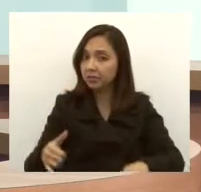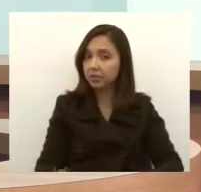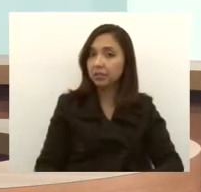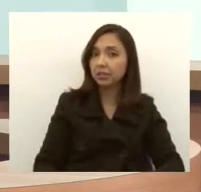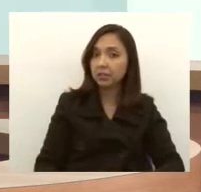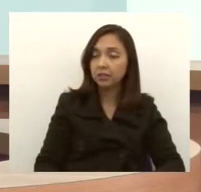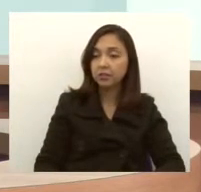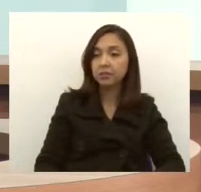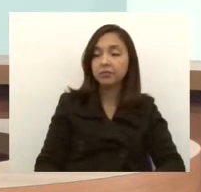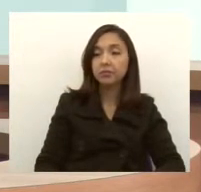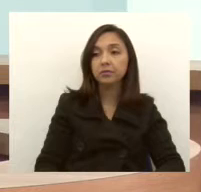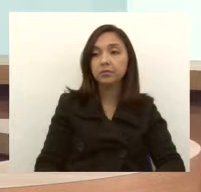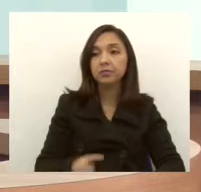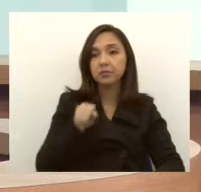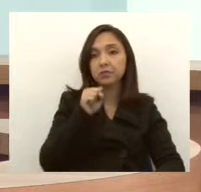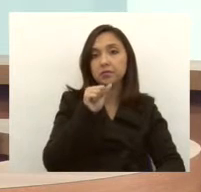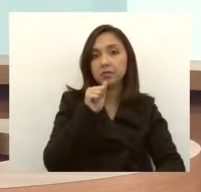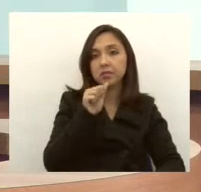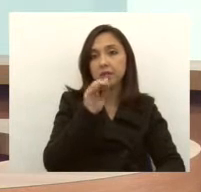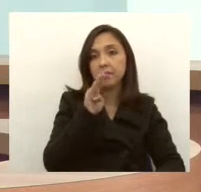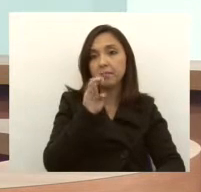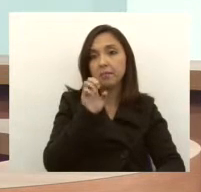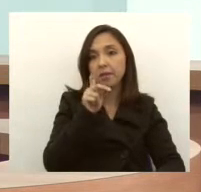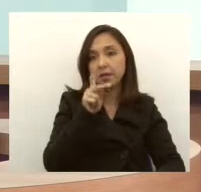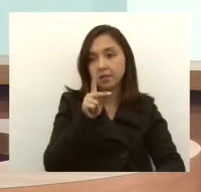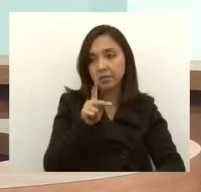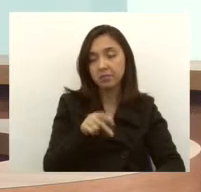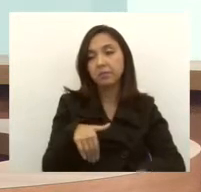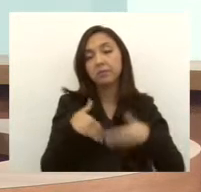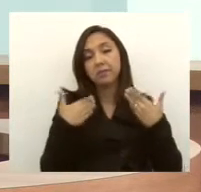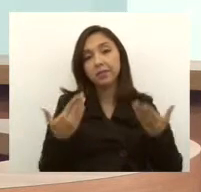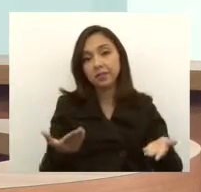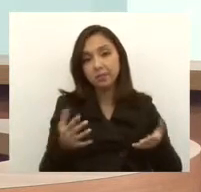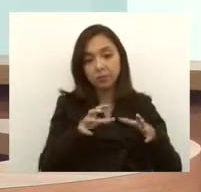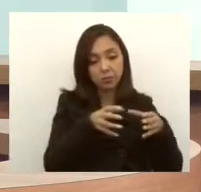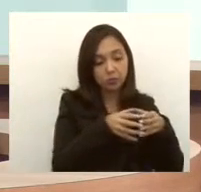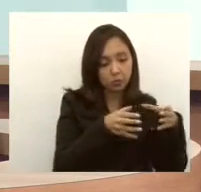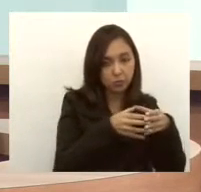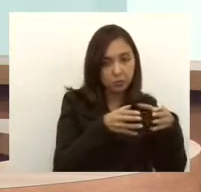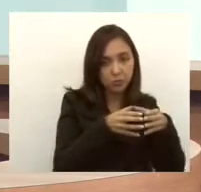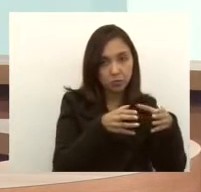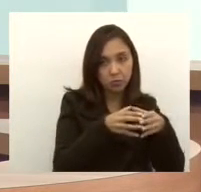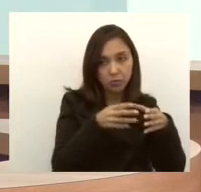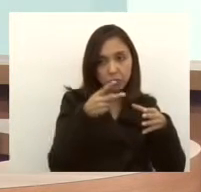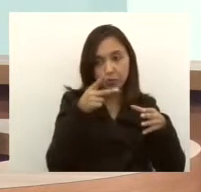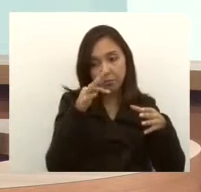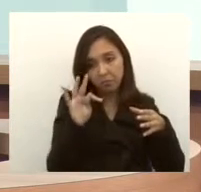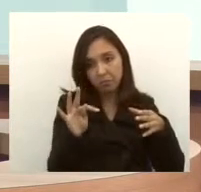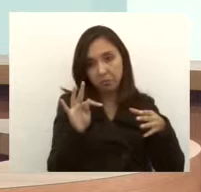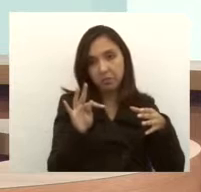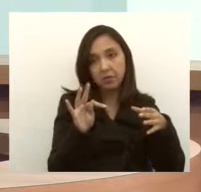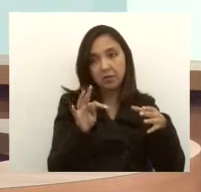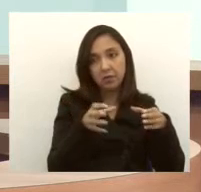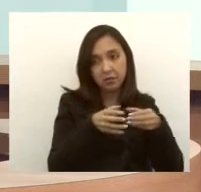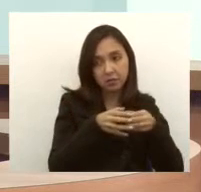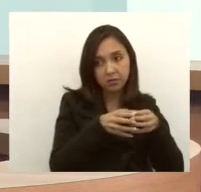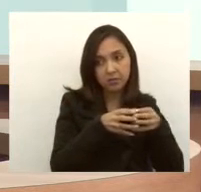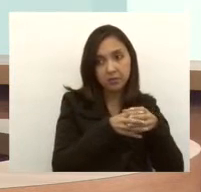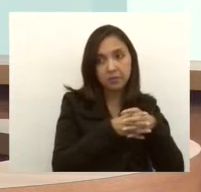calote na Sabesp. Aí, um grupo de petista que fala em democracia de